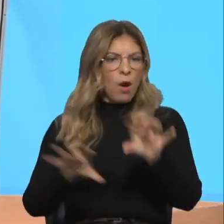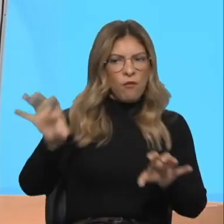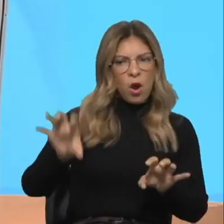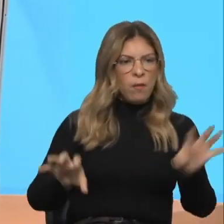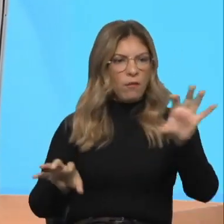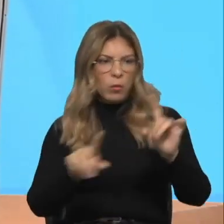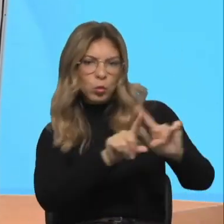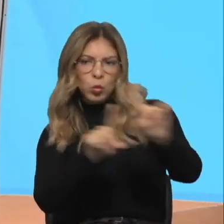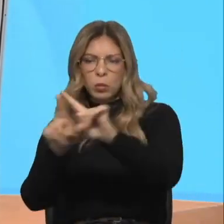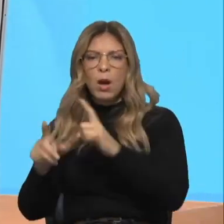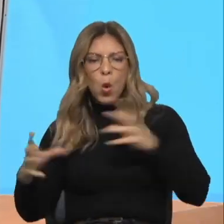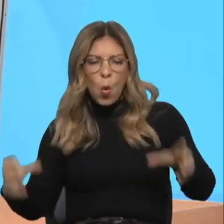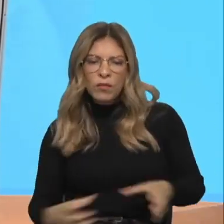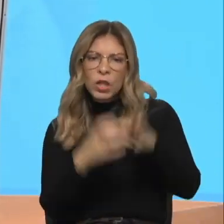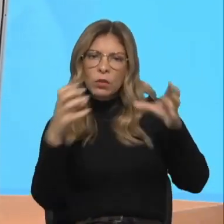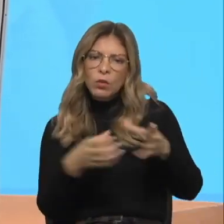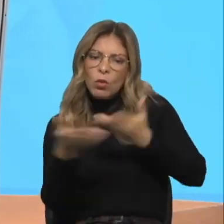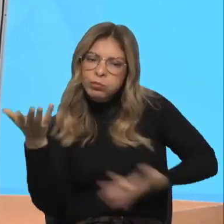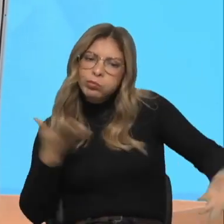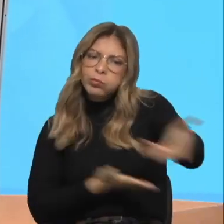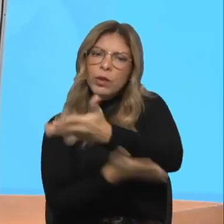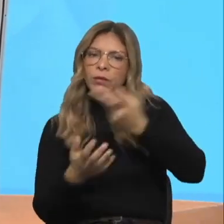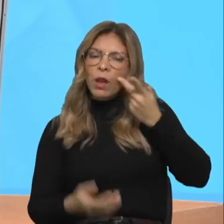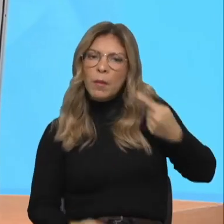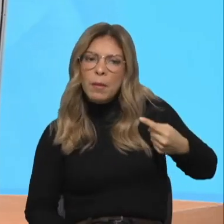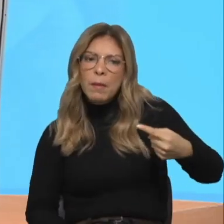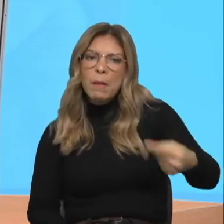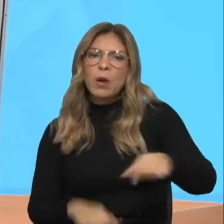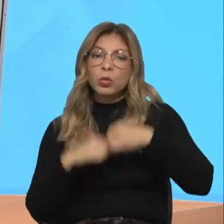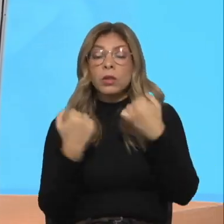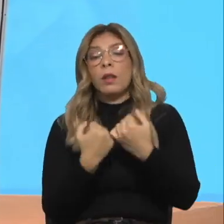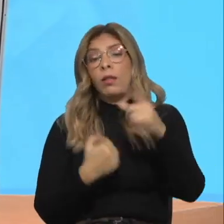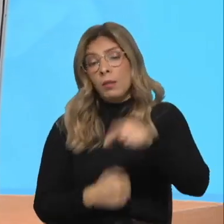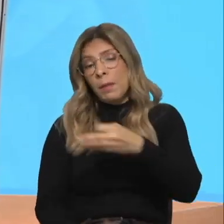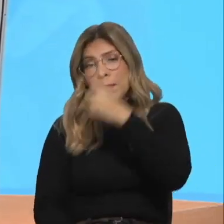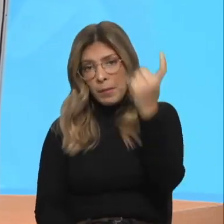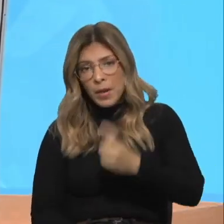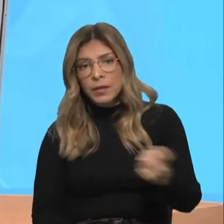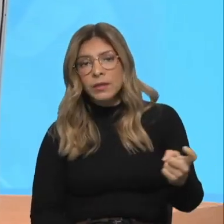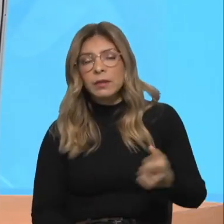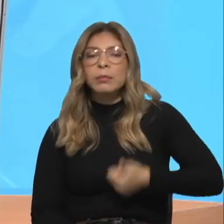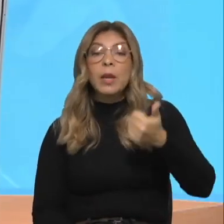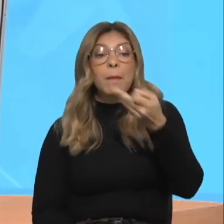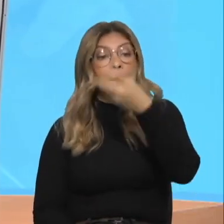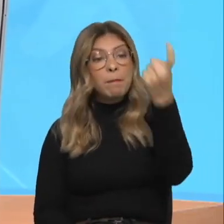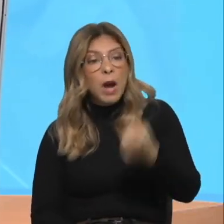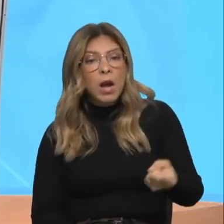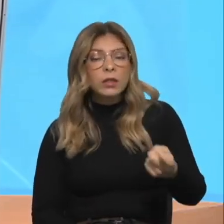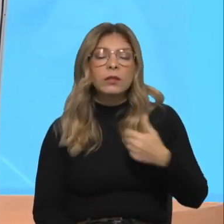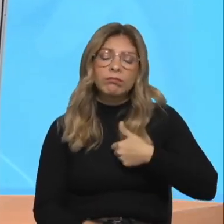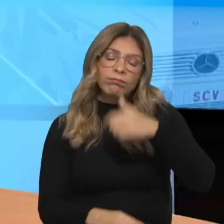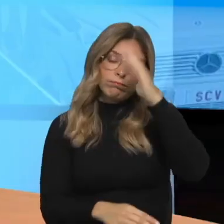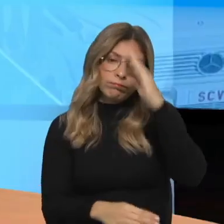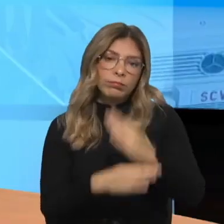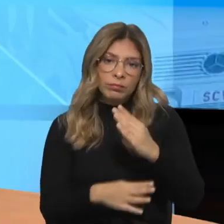convivência, de empenho em algo maior, que é, neste caso, a paz. E com a paz vêm todos os bens que, no fundo, todos desejamos. O